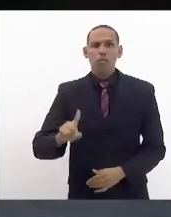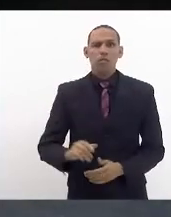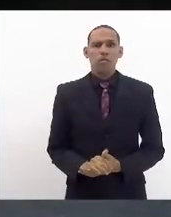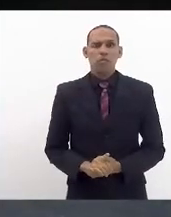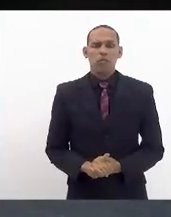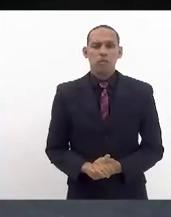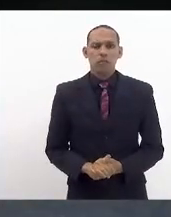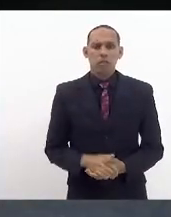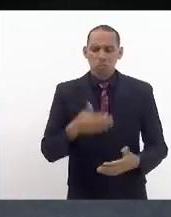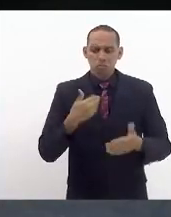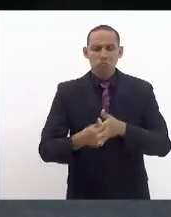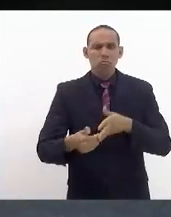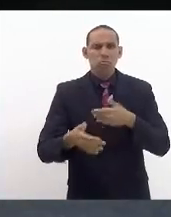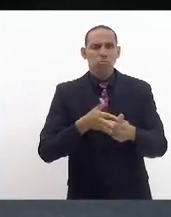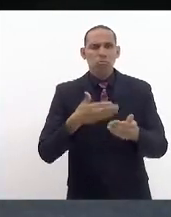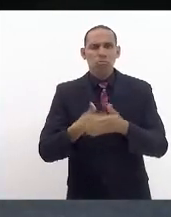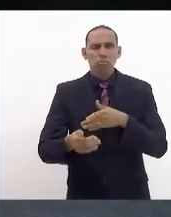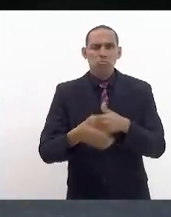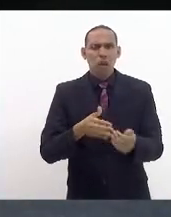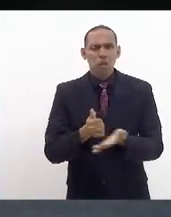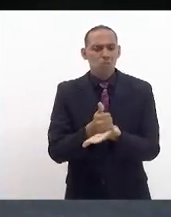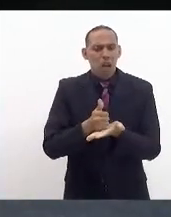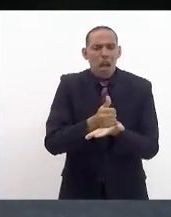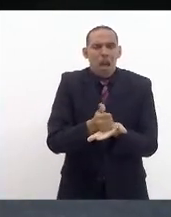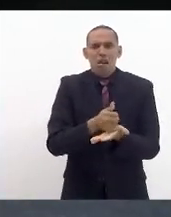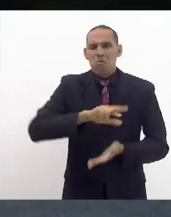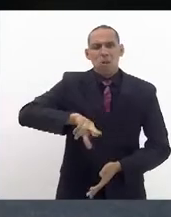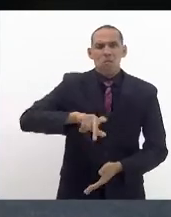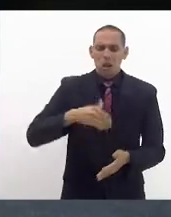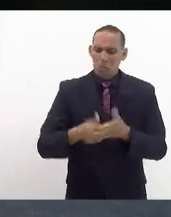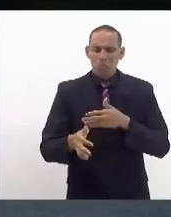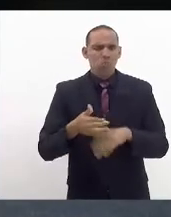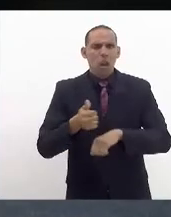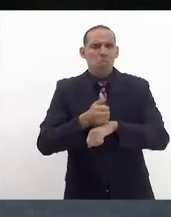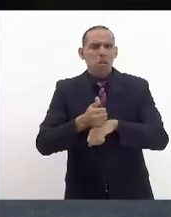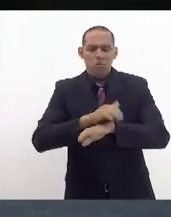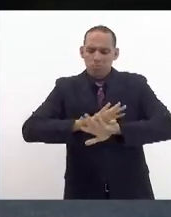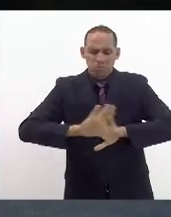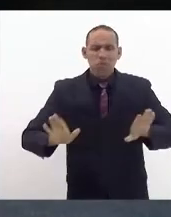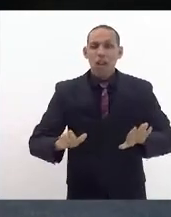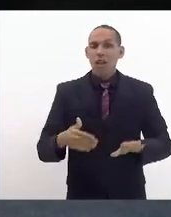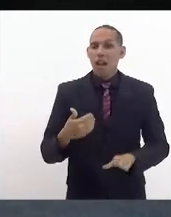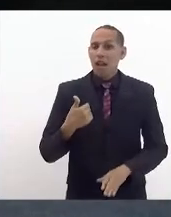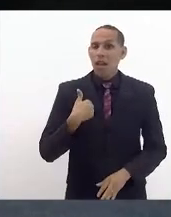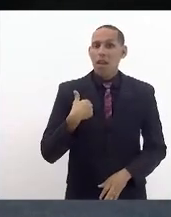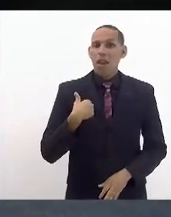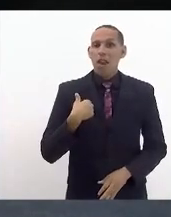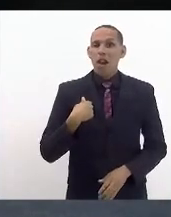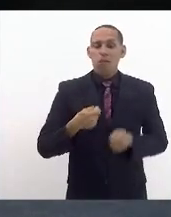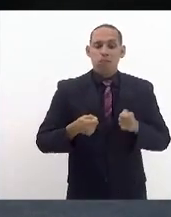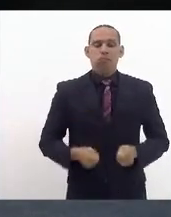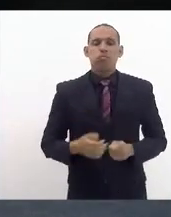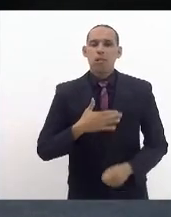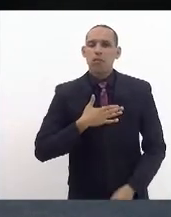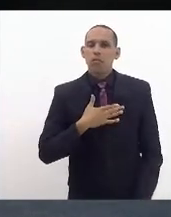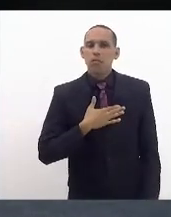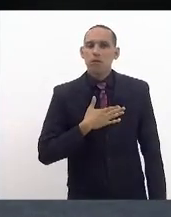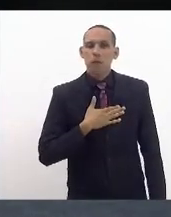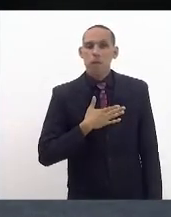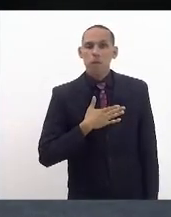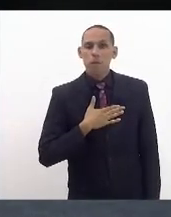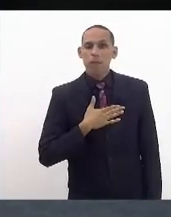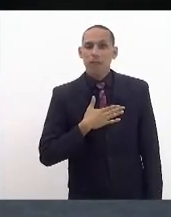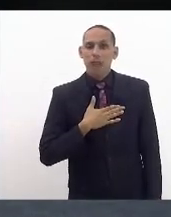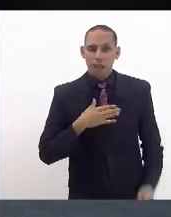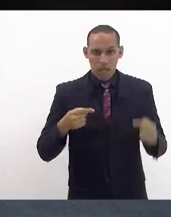não, independente de ser base, não ser base, posição ou não, eu tenho posição. E mediante a